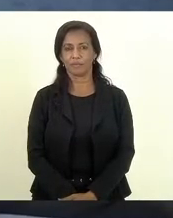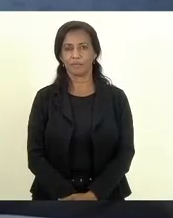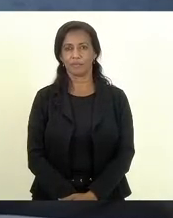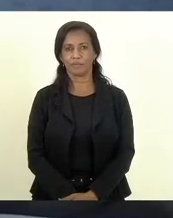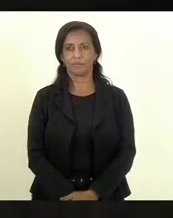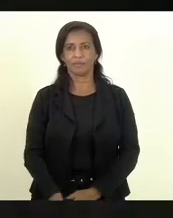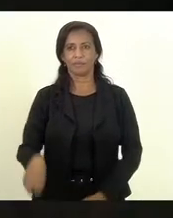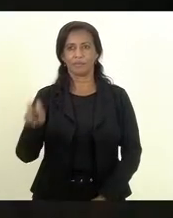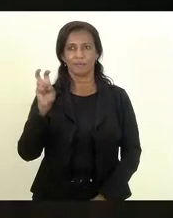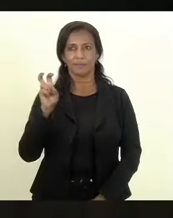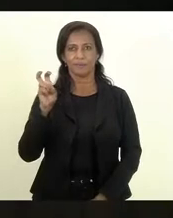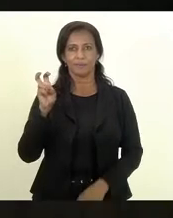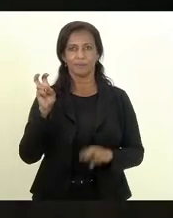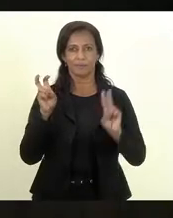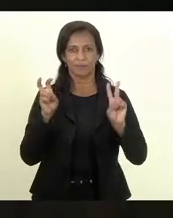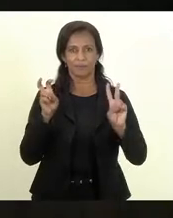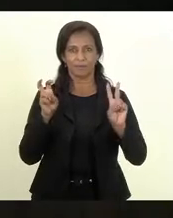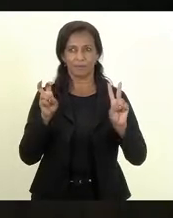5 a 2.